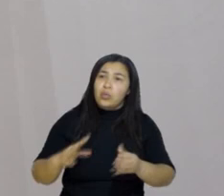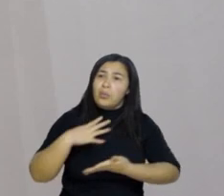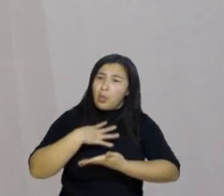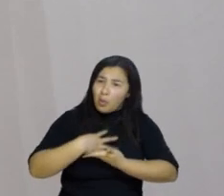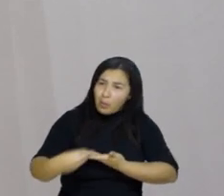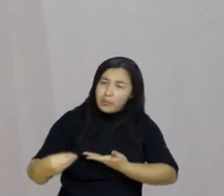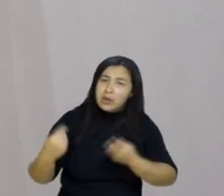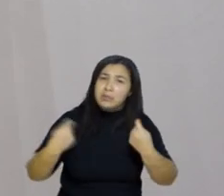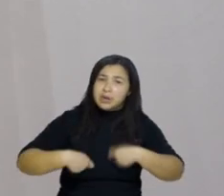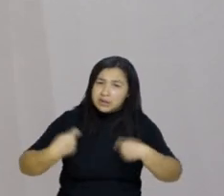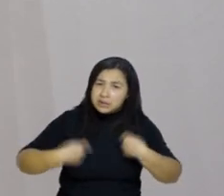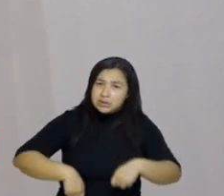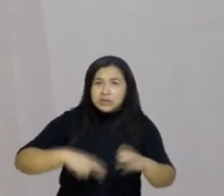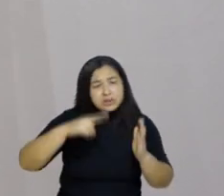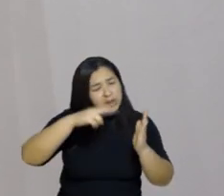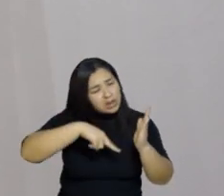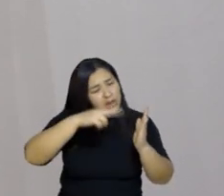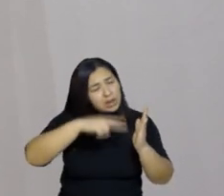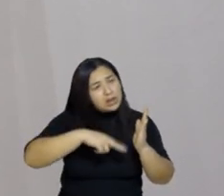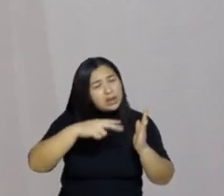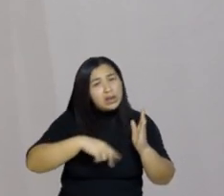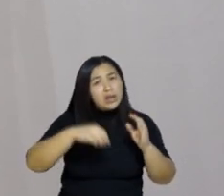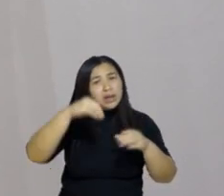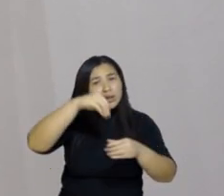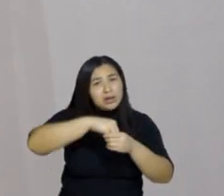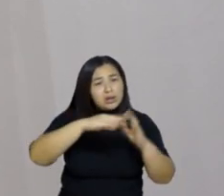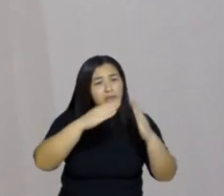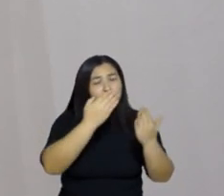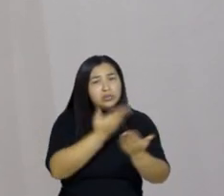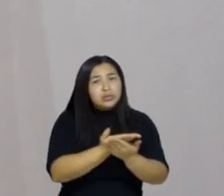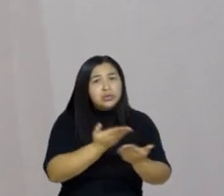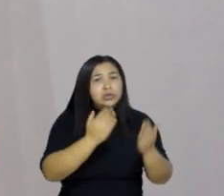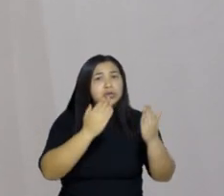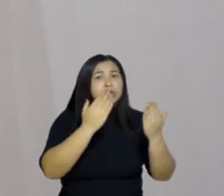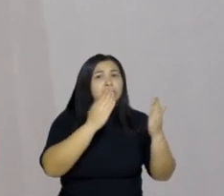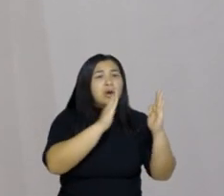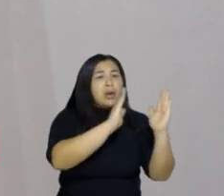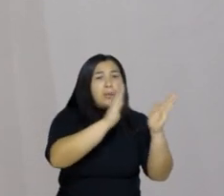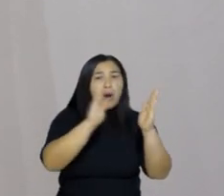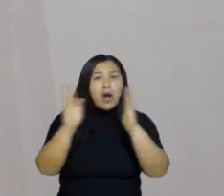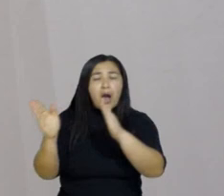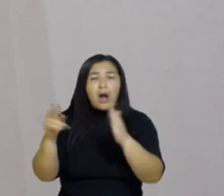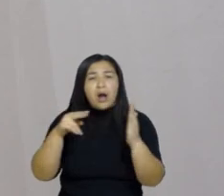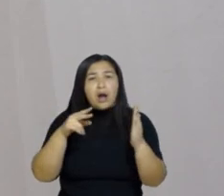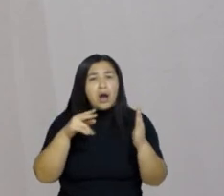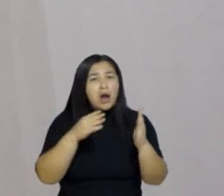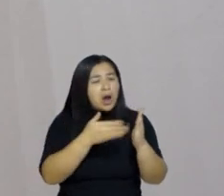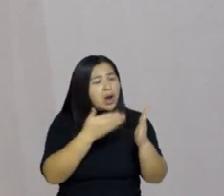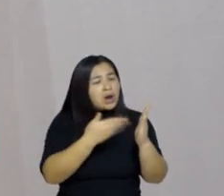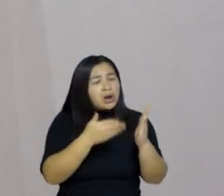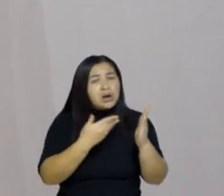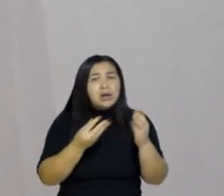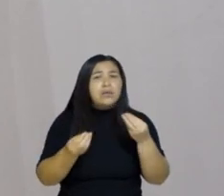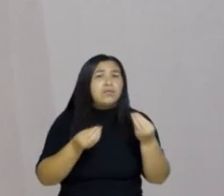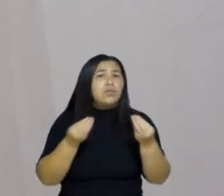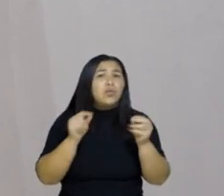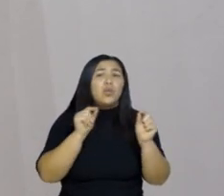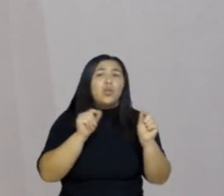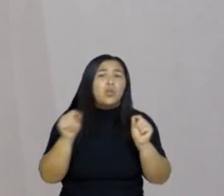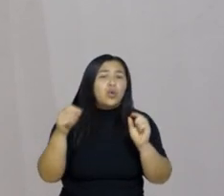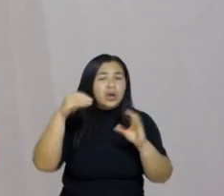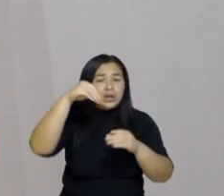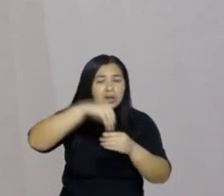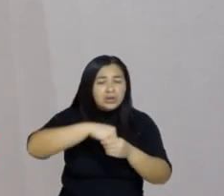fino. Veja o que está tendo nas bibliotecas, como estão sendo enganados por essa política que a gente